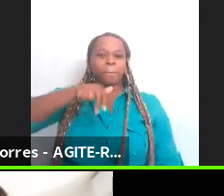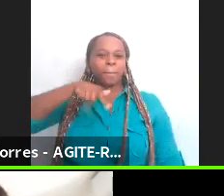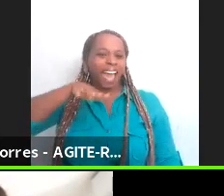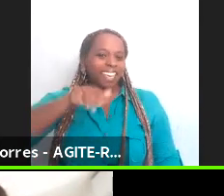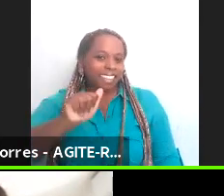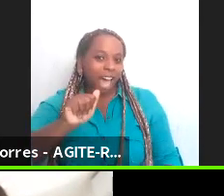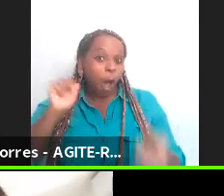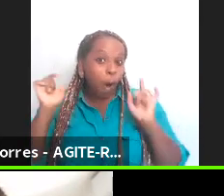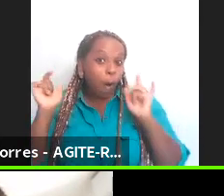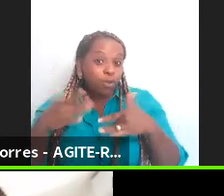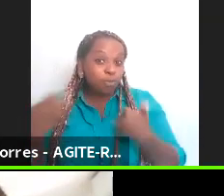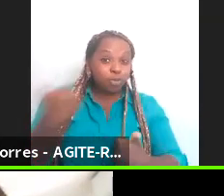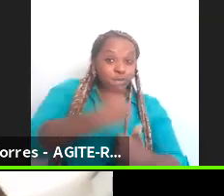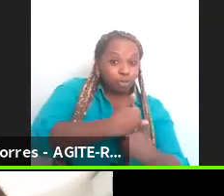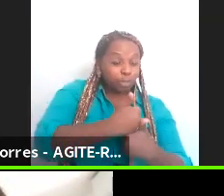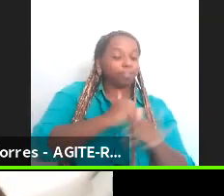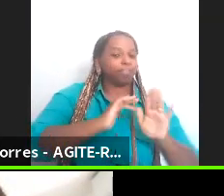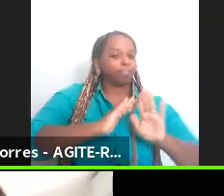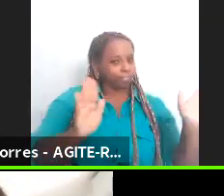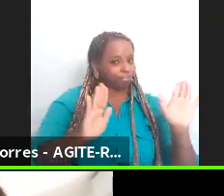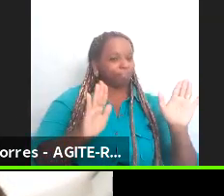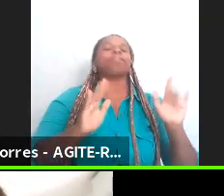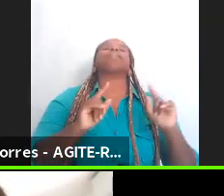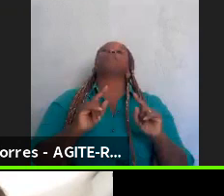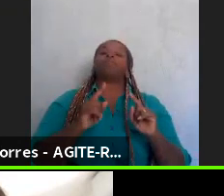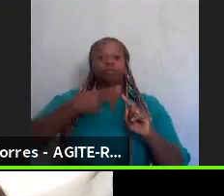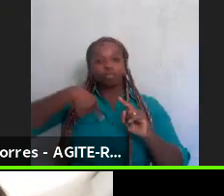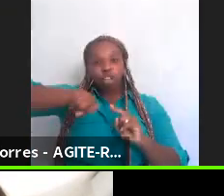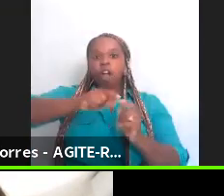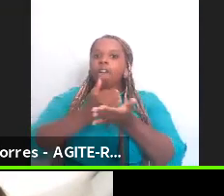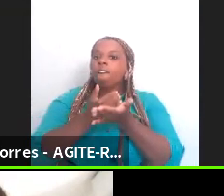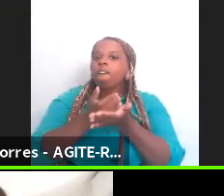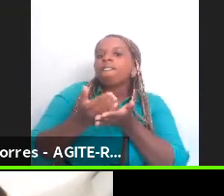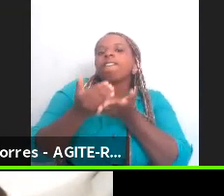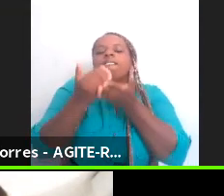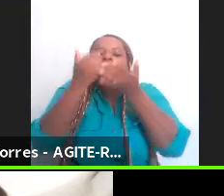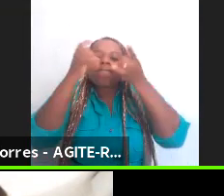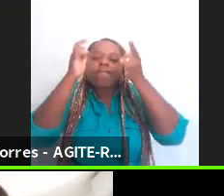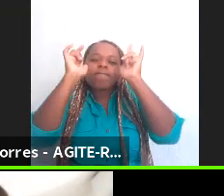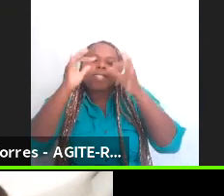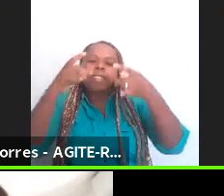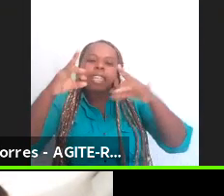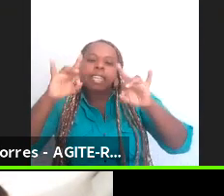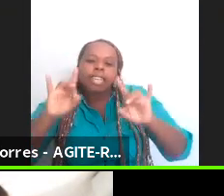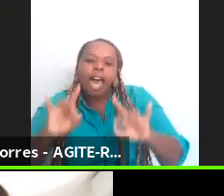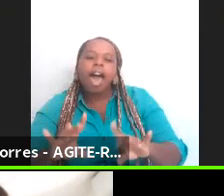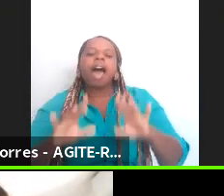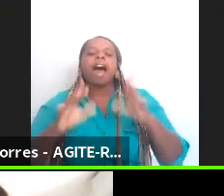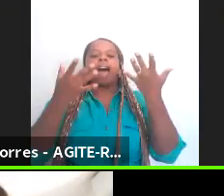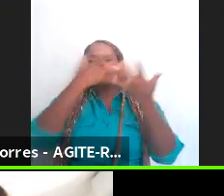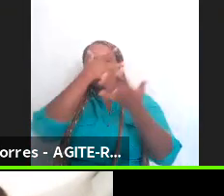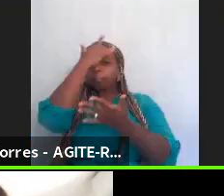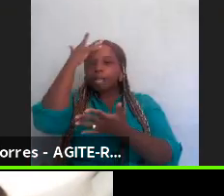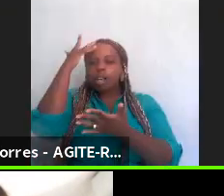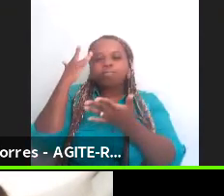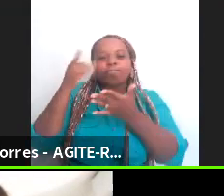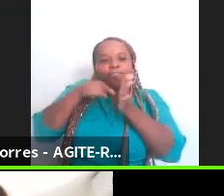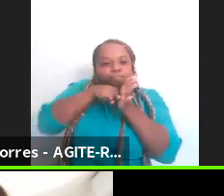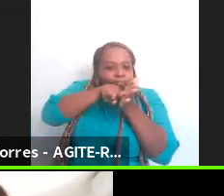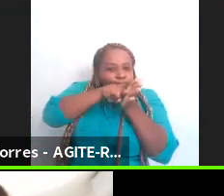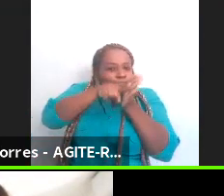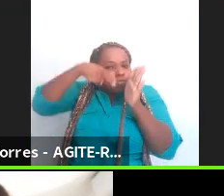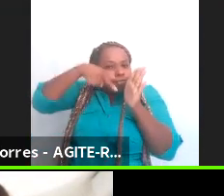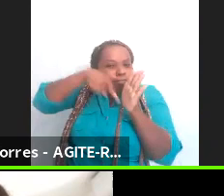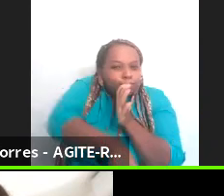mas enfim, porque, né, ainda mais quando a gente começa a esmiuçar, para quem começa a estudar mais tradução literária e